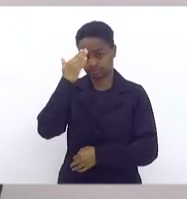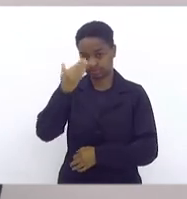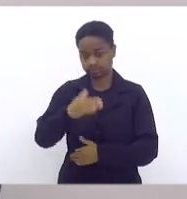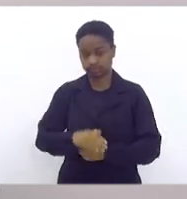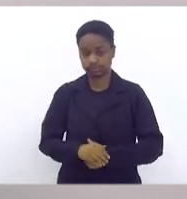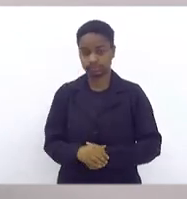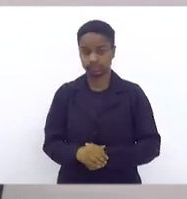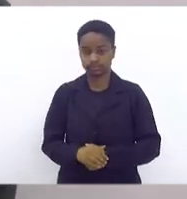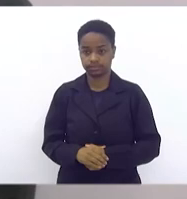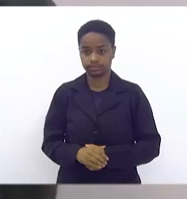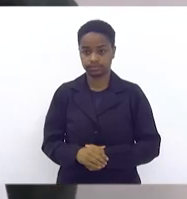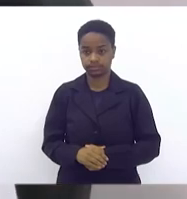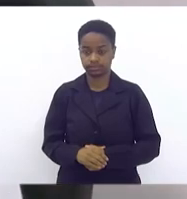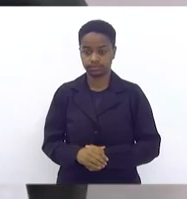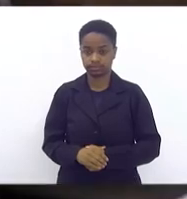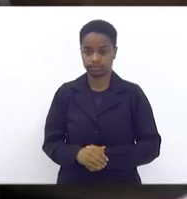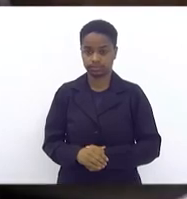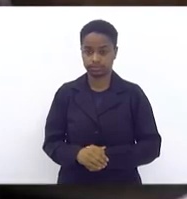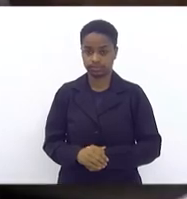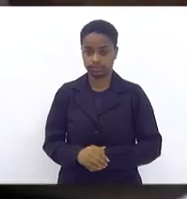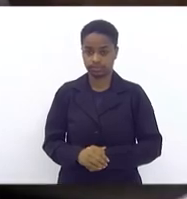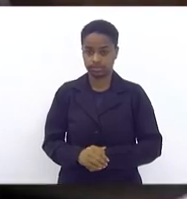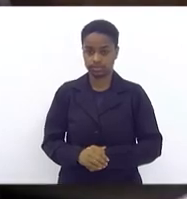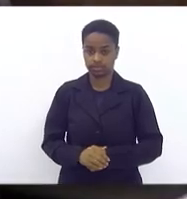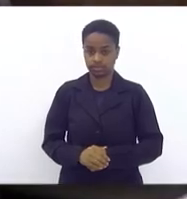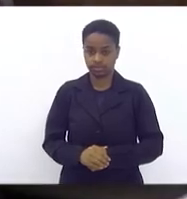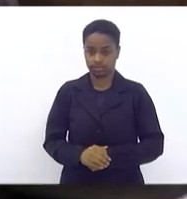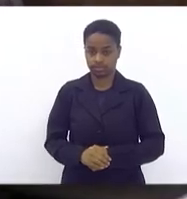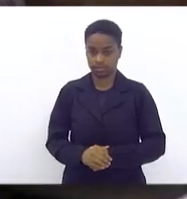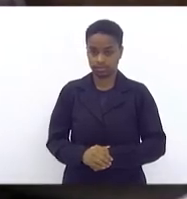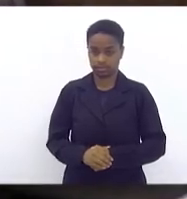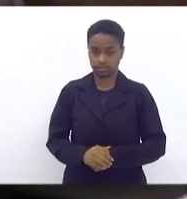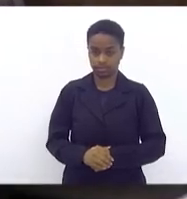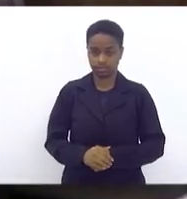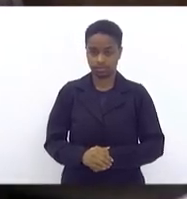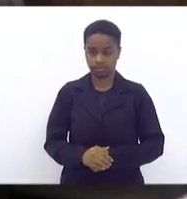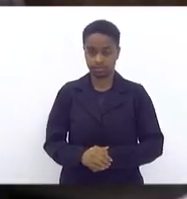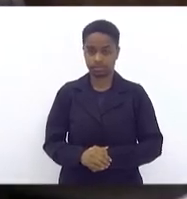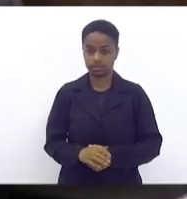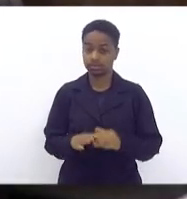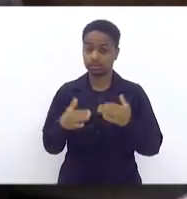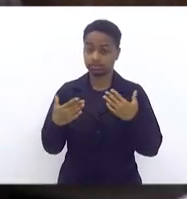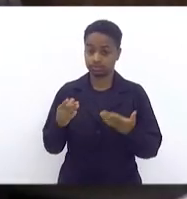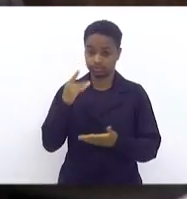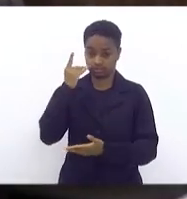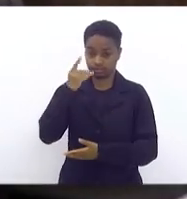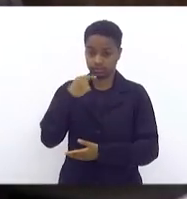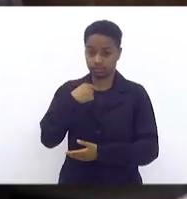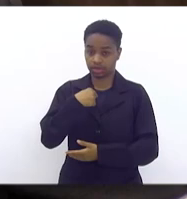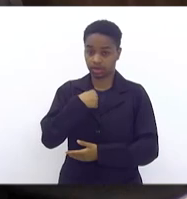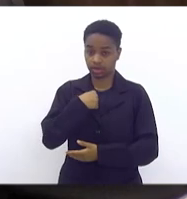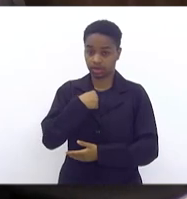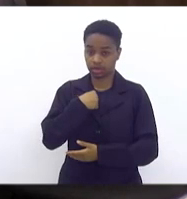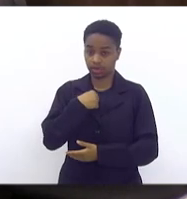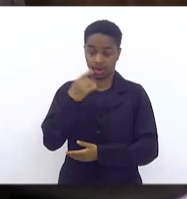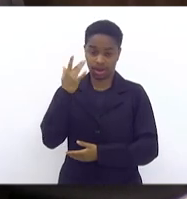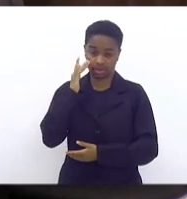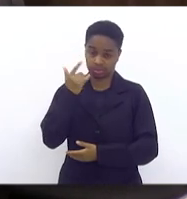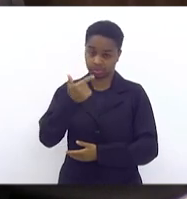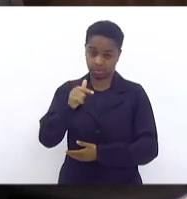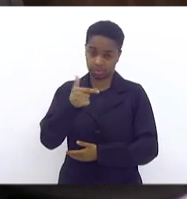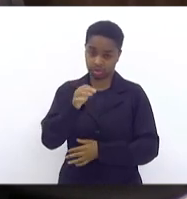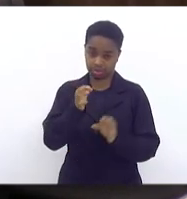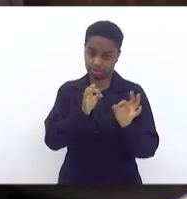Guilherme presidenta deputada eh o até onde eu conheço não existe normativa a